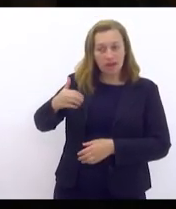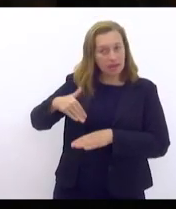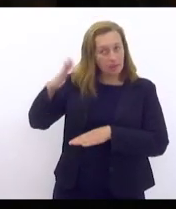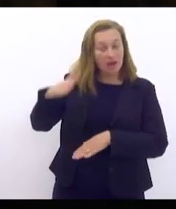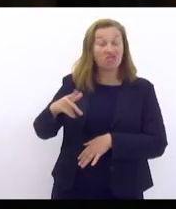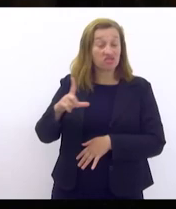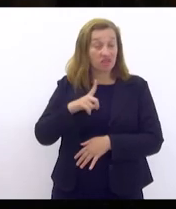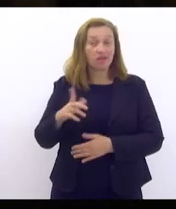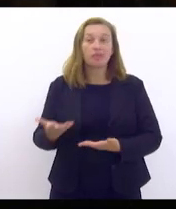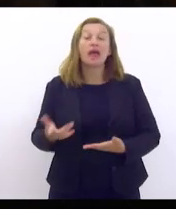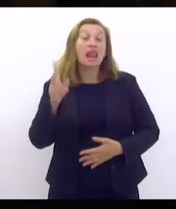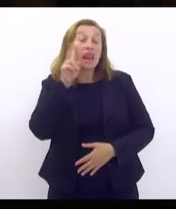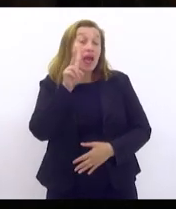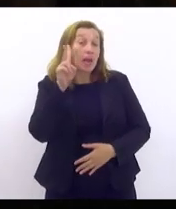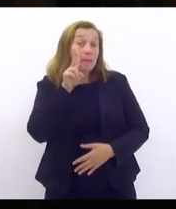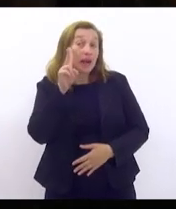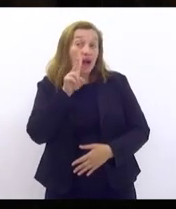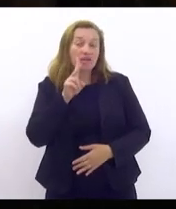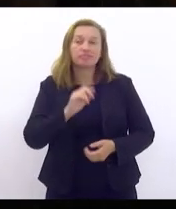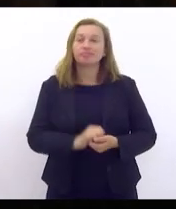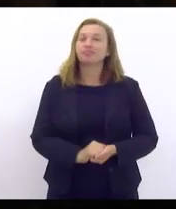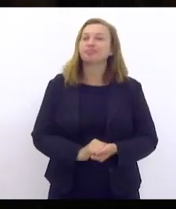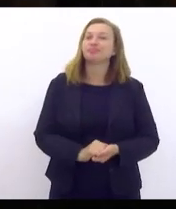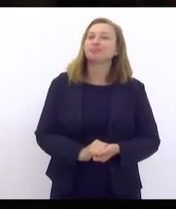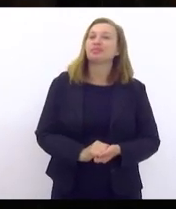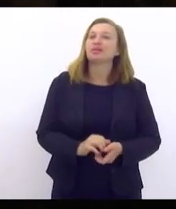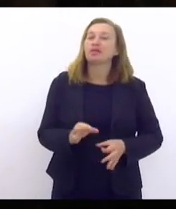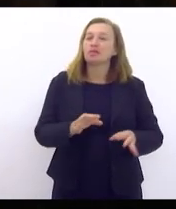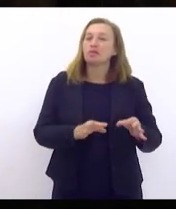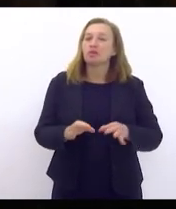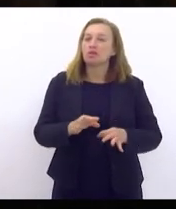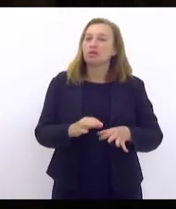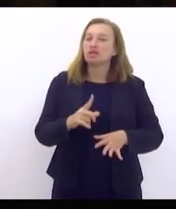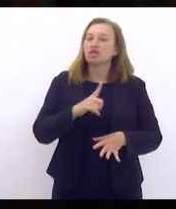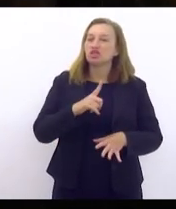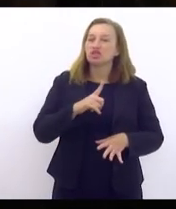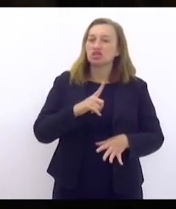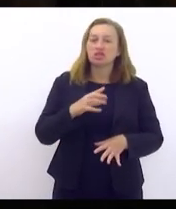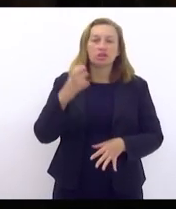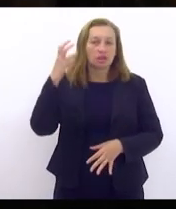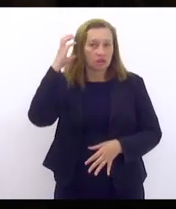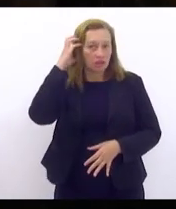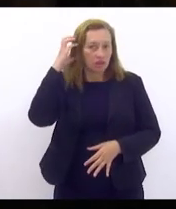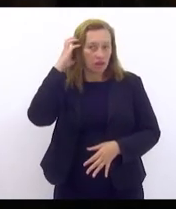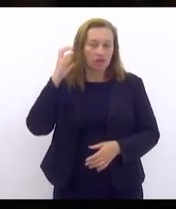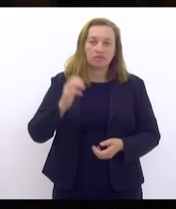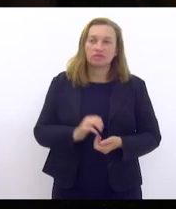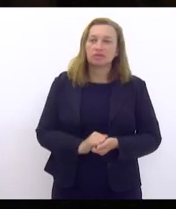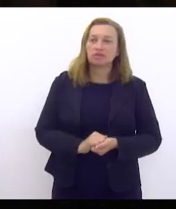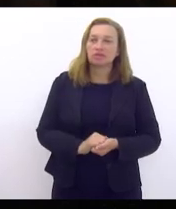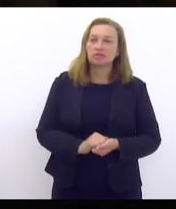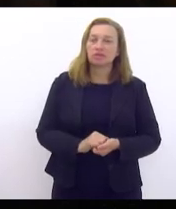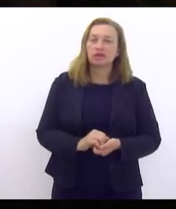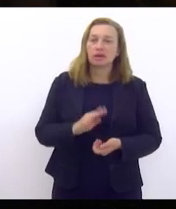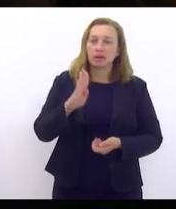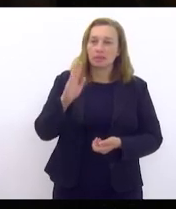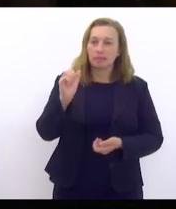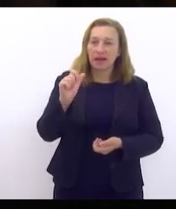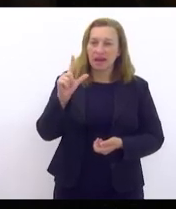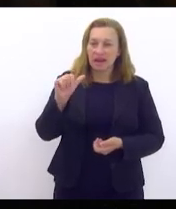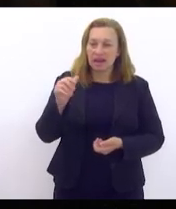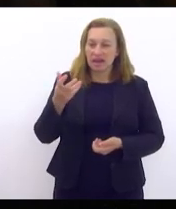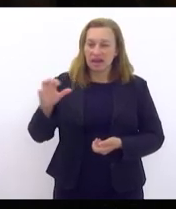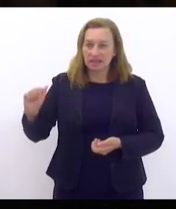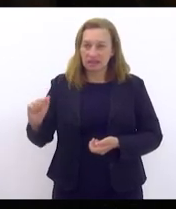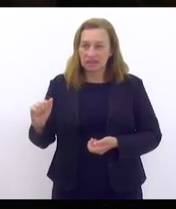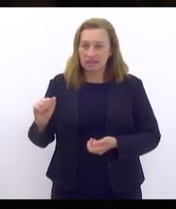lembrar de um programa cômico que tinha na Rádio Nacional balança mas não cai